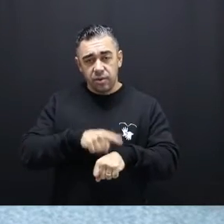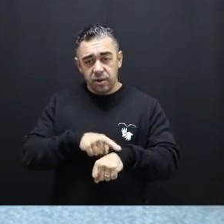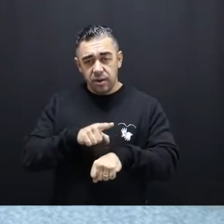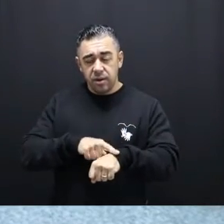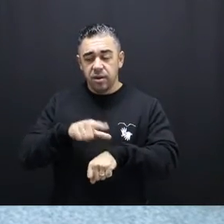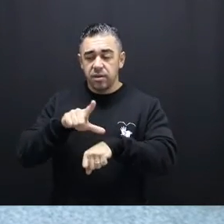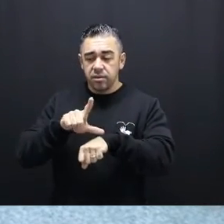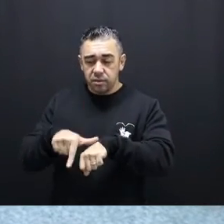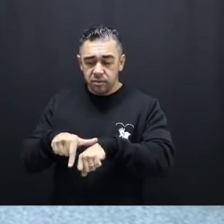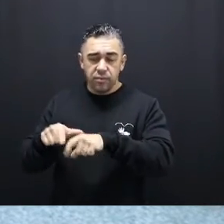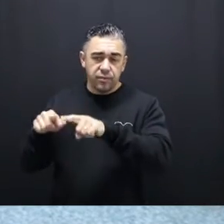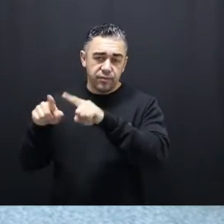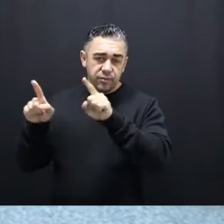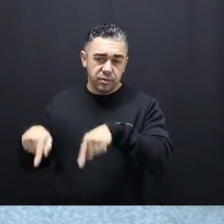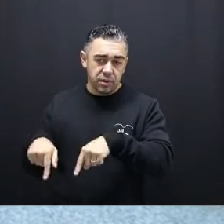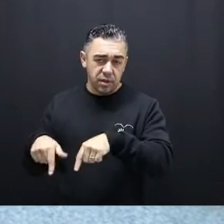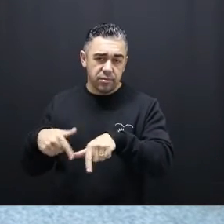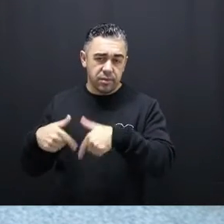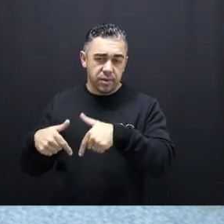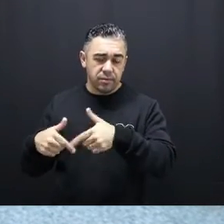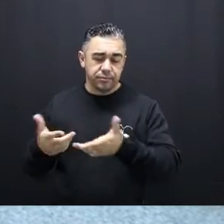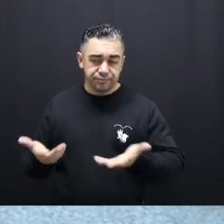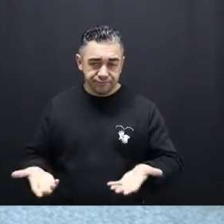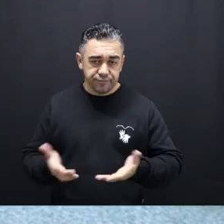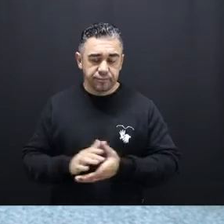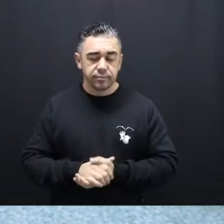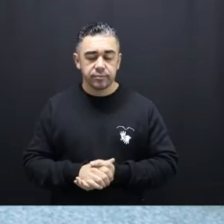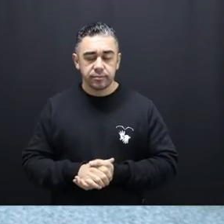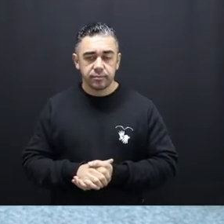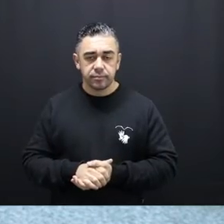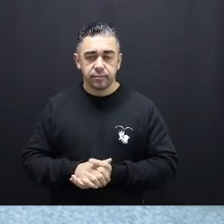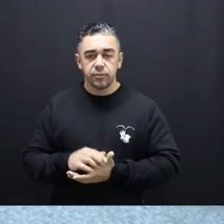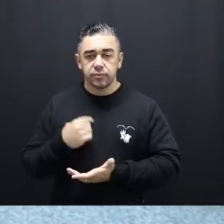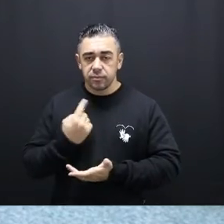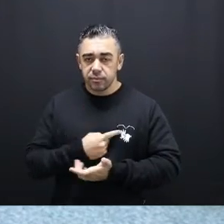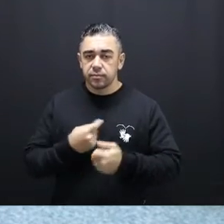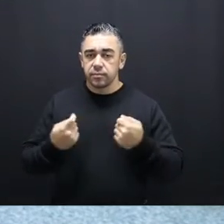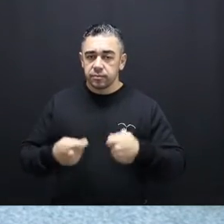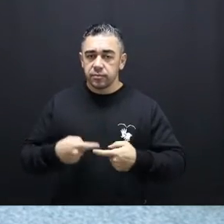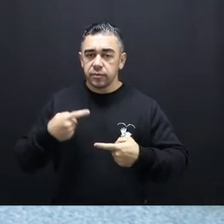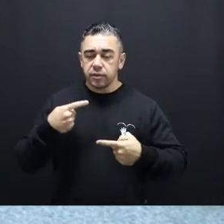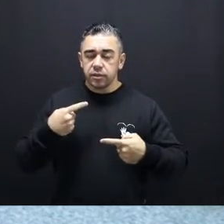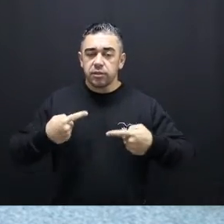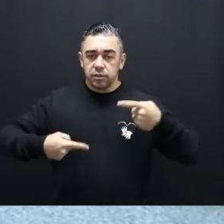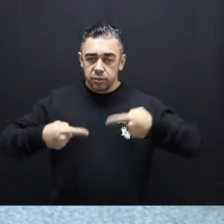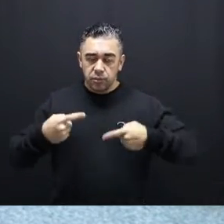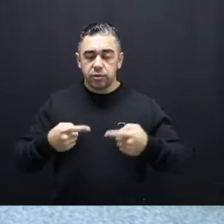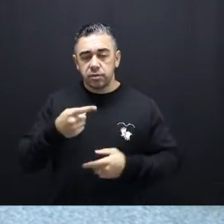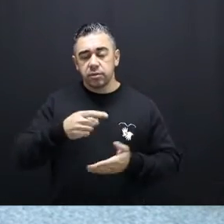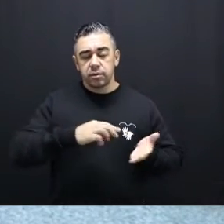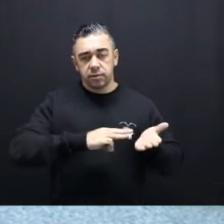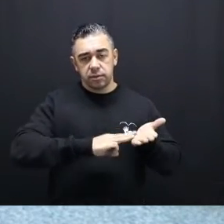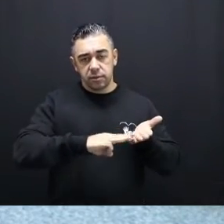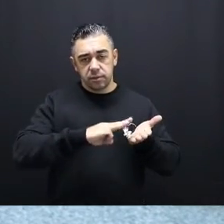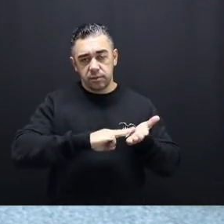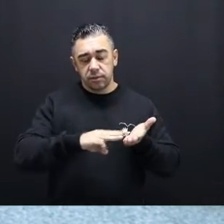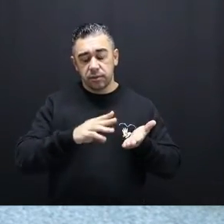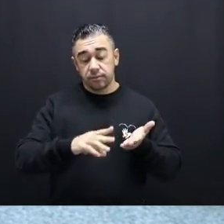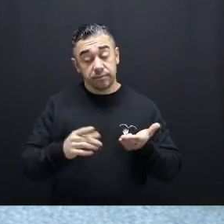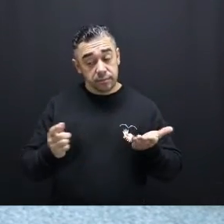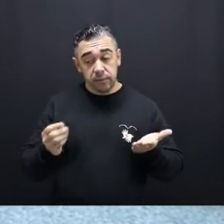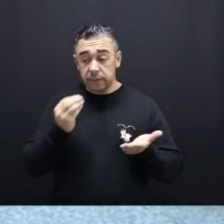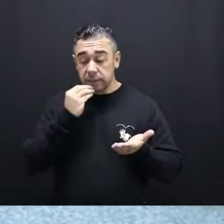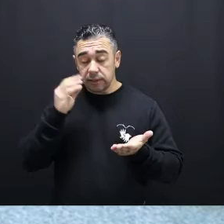o funcionários enfim é algo que a gente tem que discutir aí juntamente com o nosso secretário para achar uma